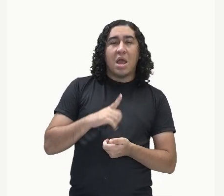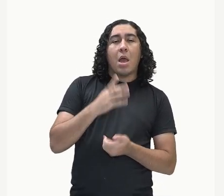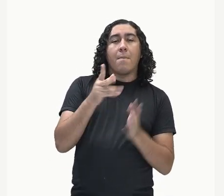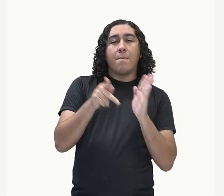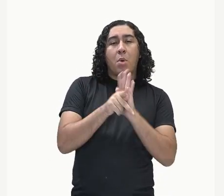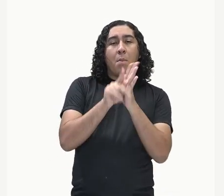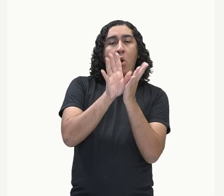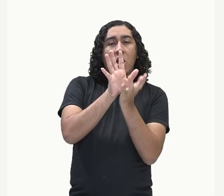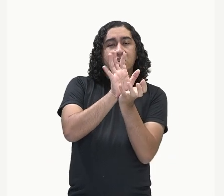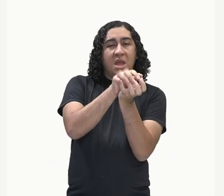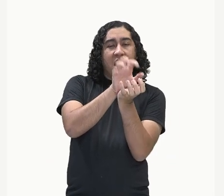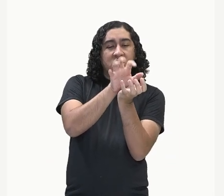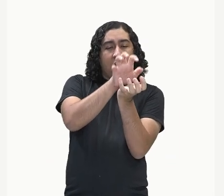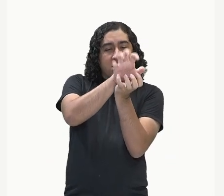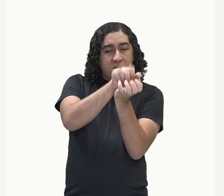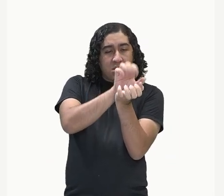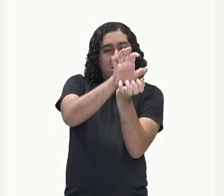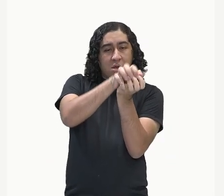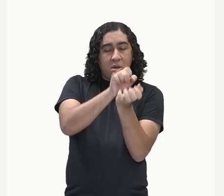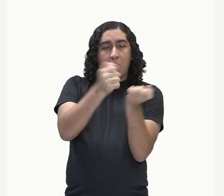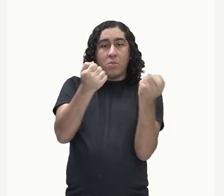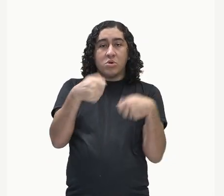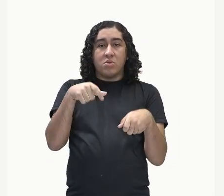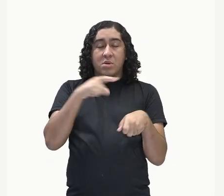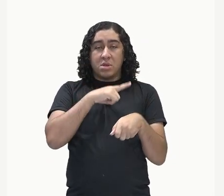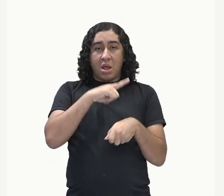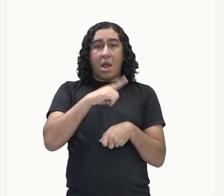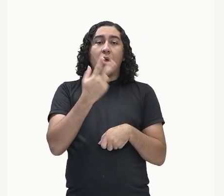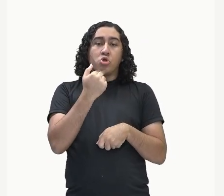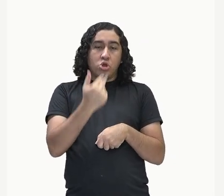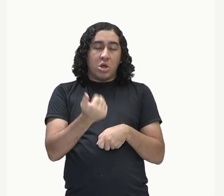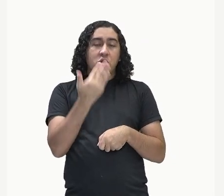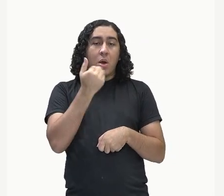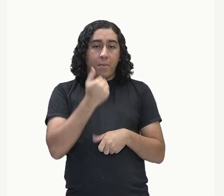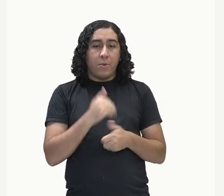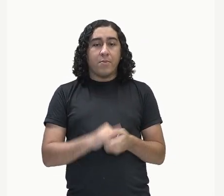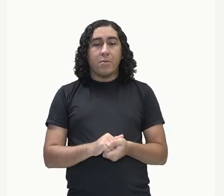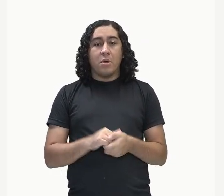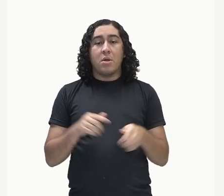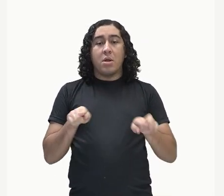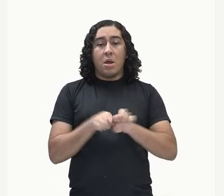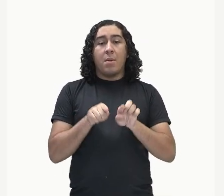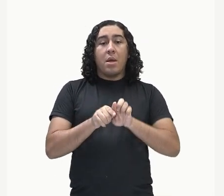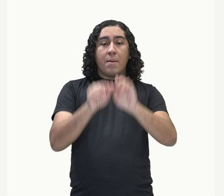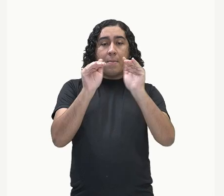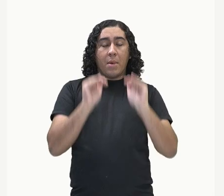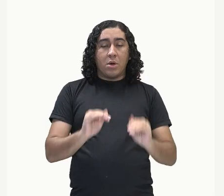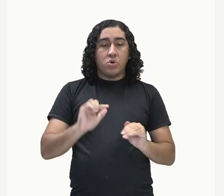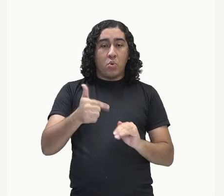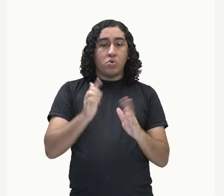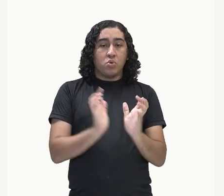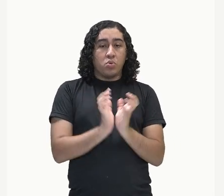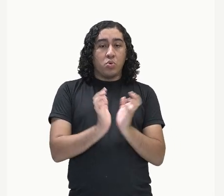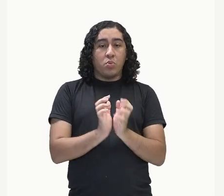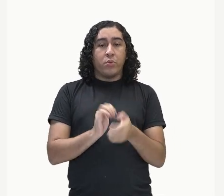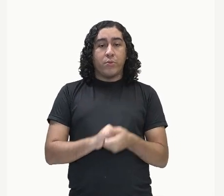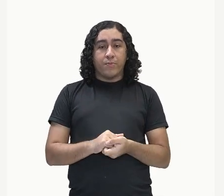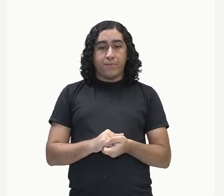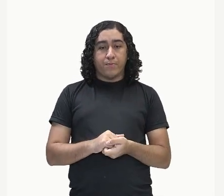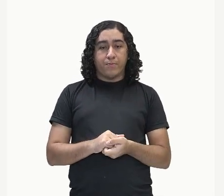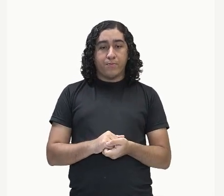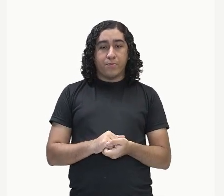dente, para que ele consiga ali absorver os nutrientes que ele necessita. E temos aqui esse outro grupo, ó, que são os peixes